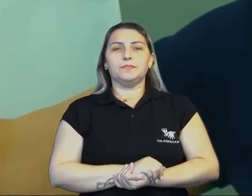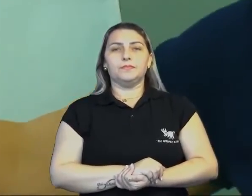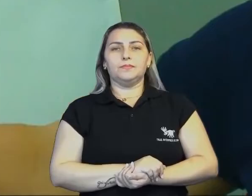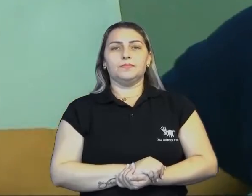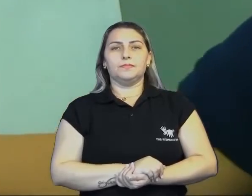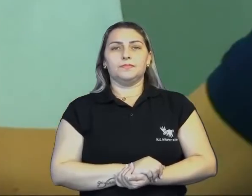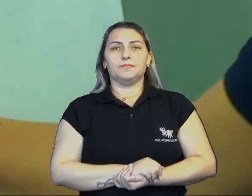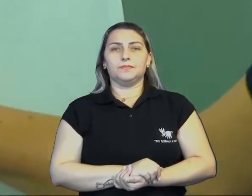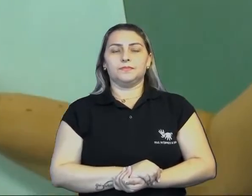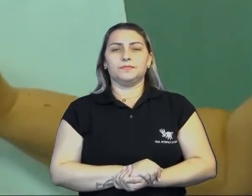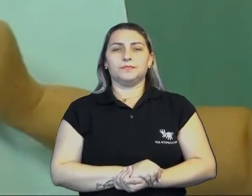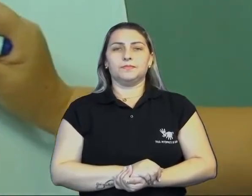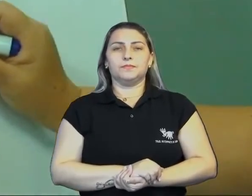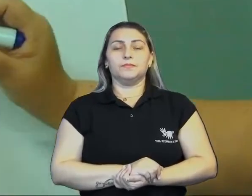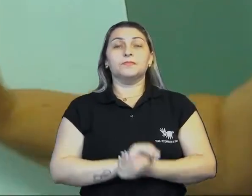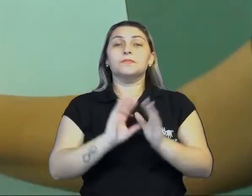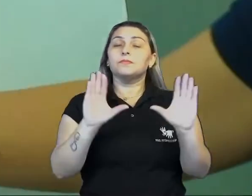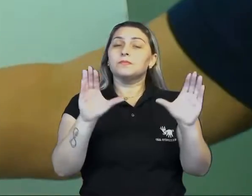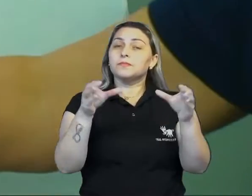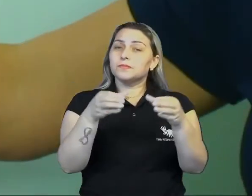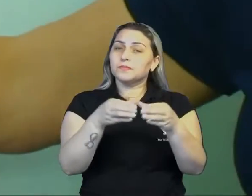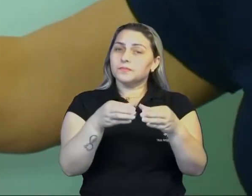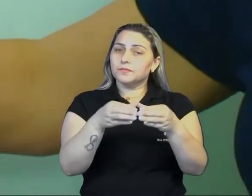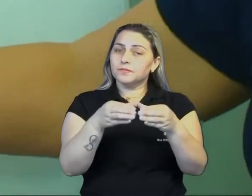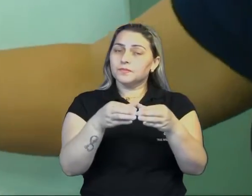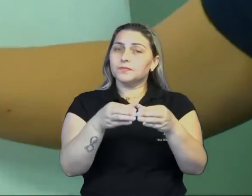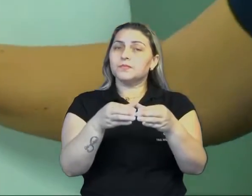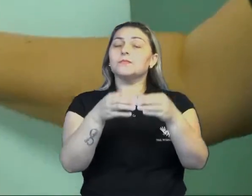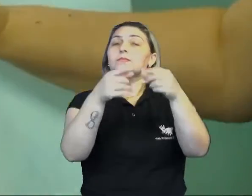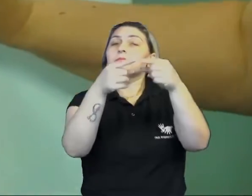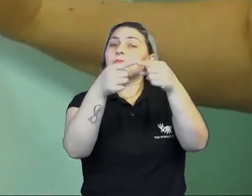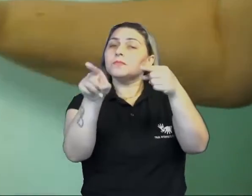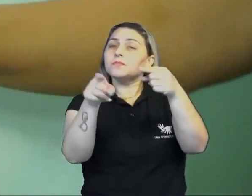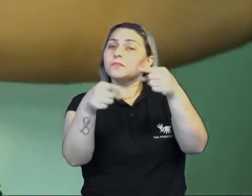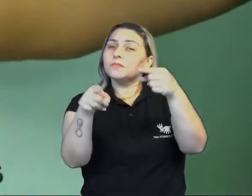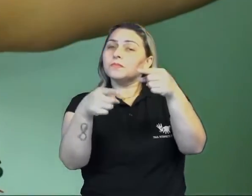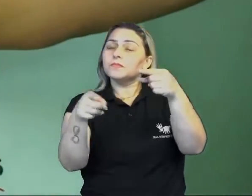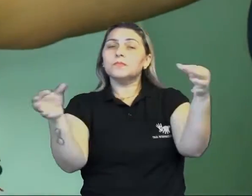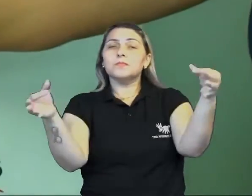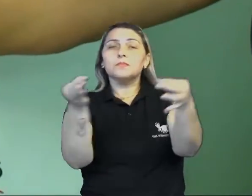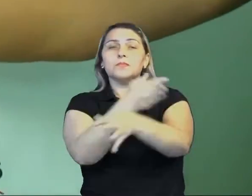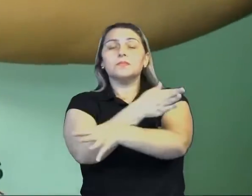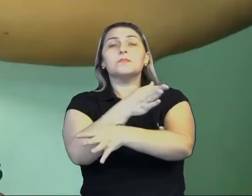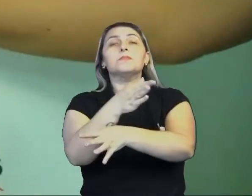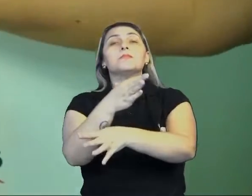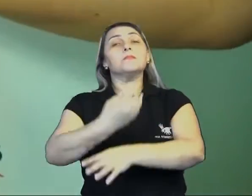versos. E um conjunto de versos forma